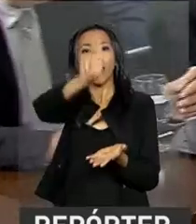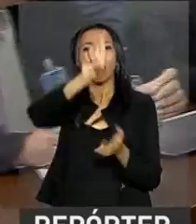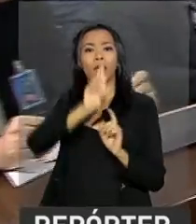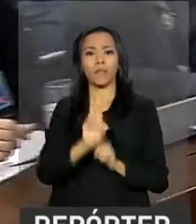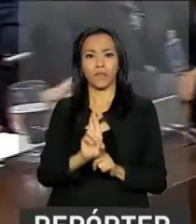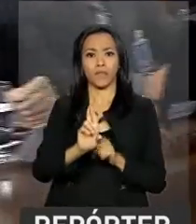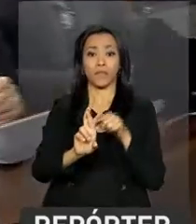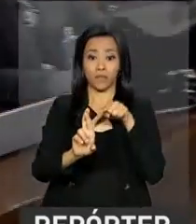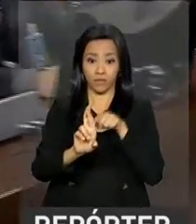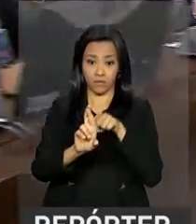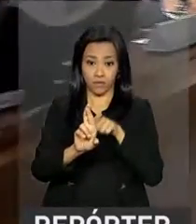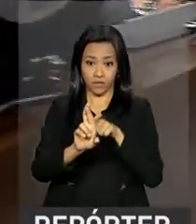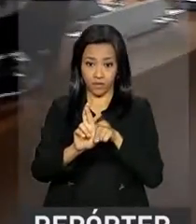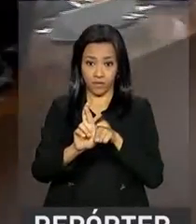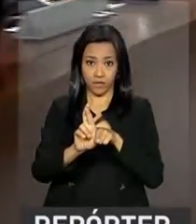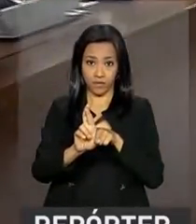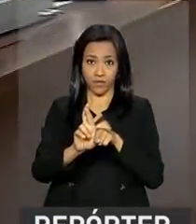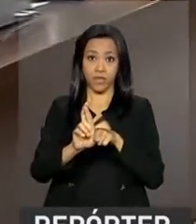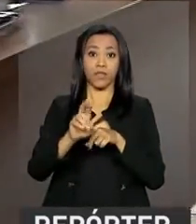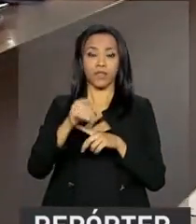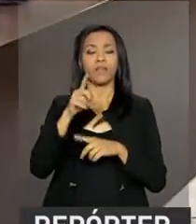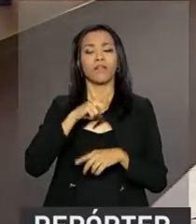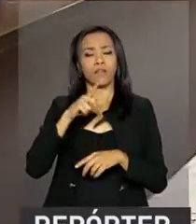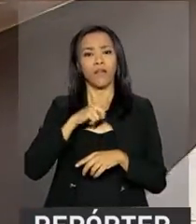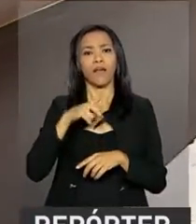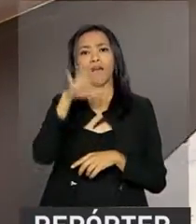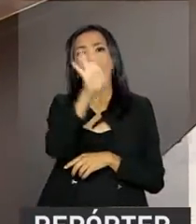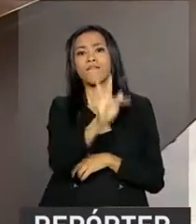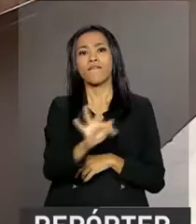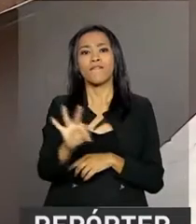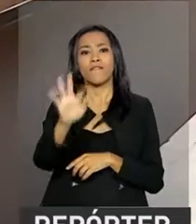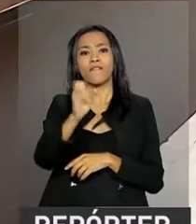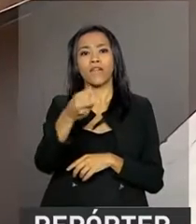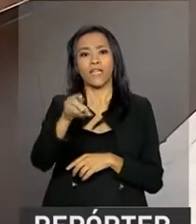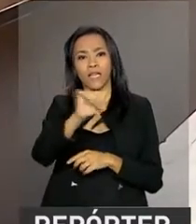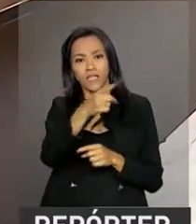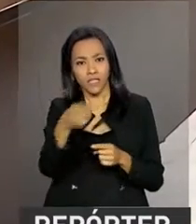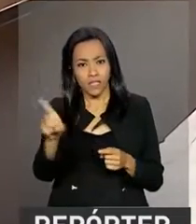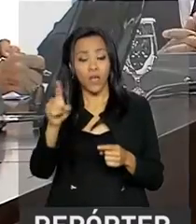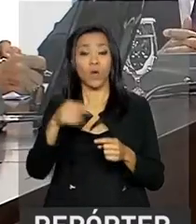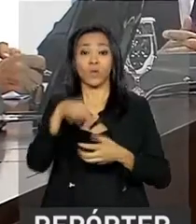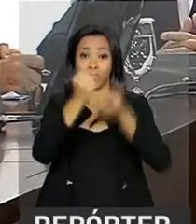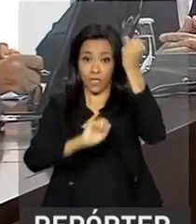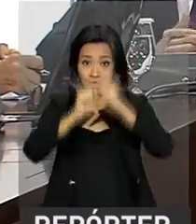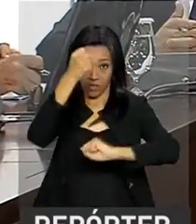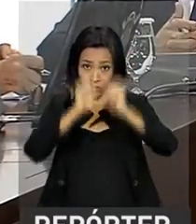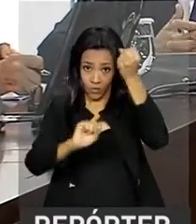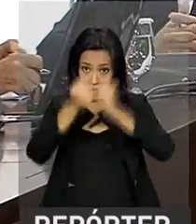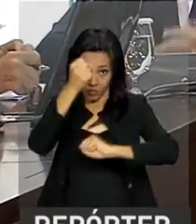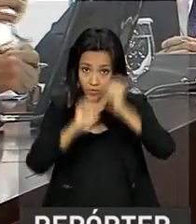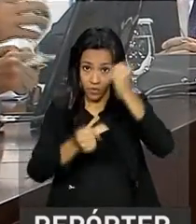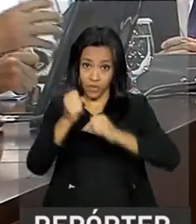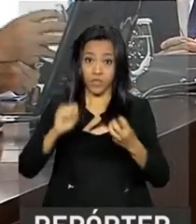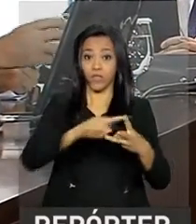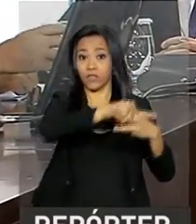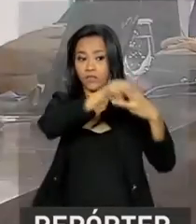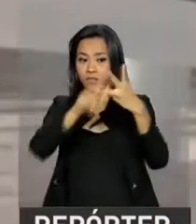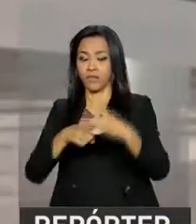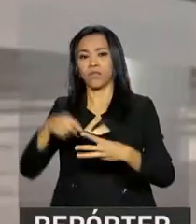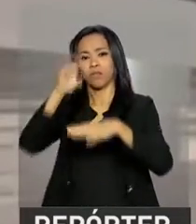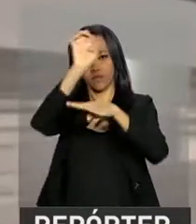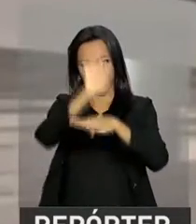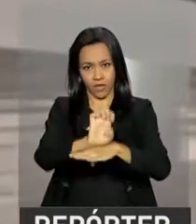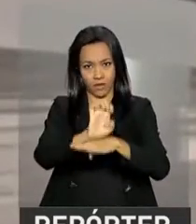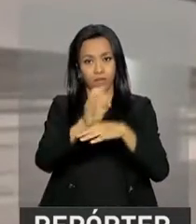estão os representantes das federações das indústrias de Rondônia, Mato Grosso, Roraima e Tocantins. Na